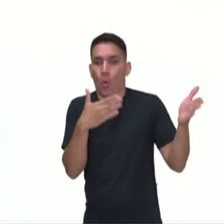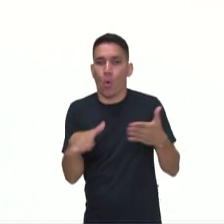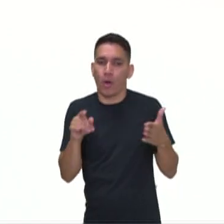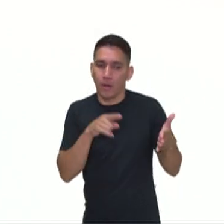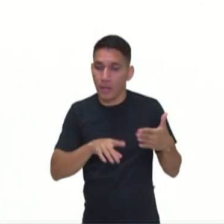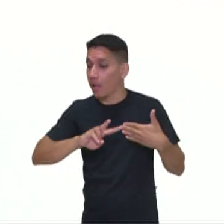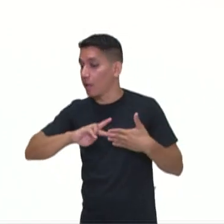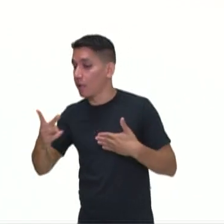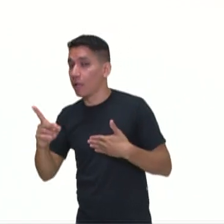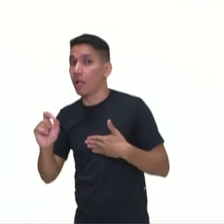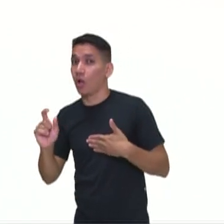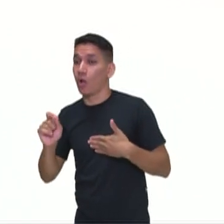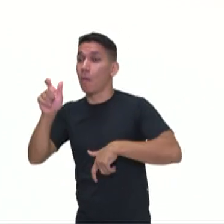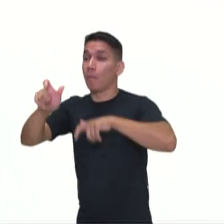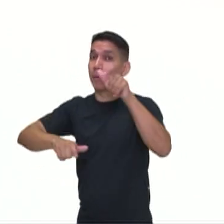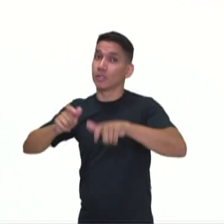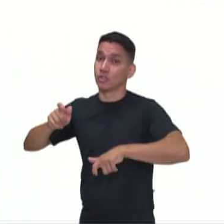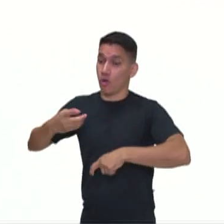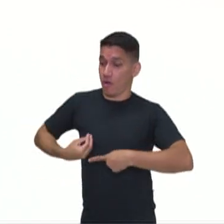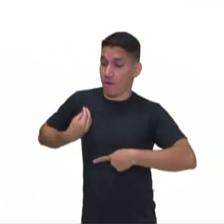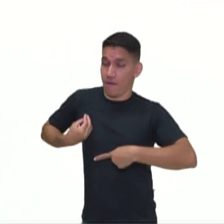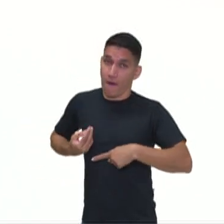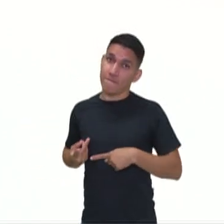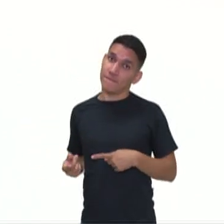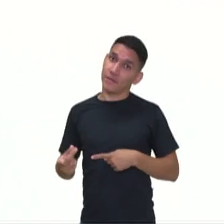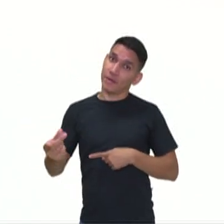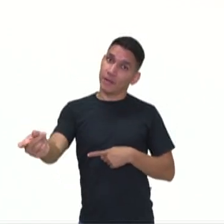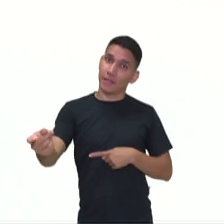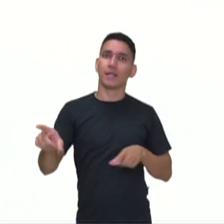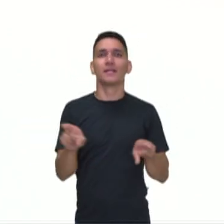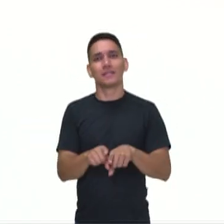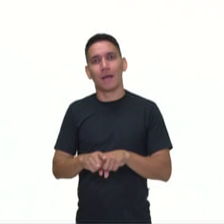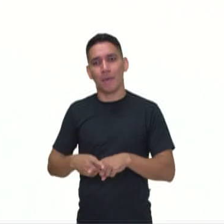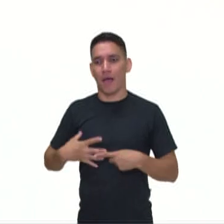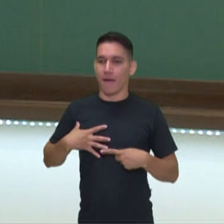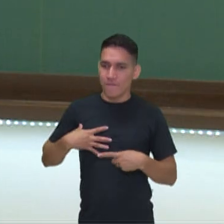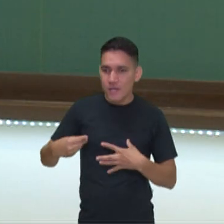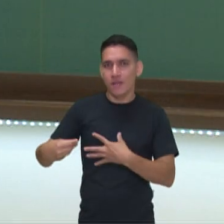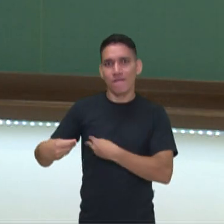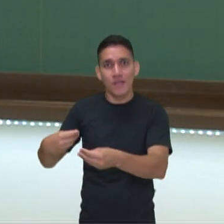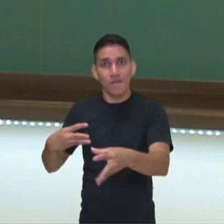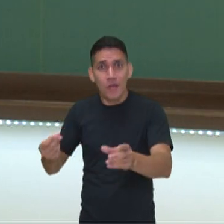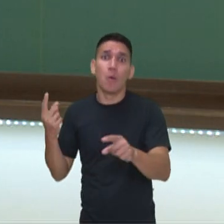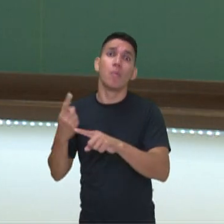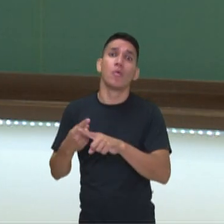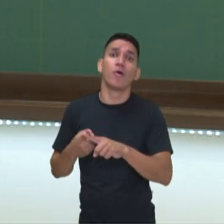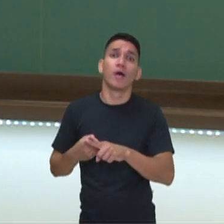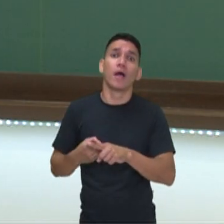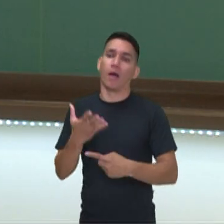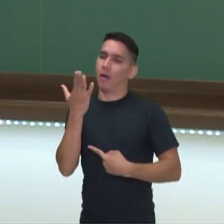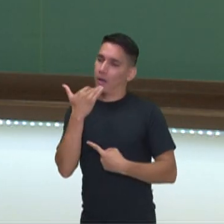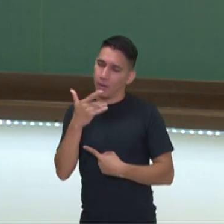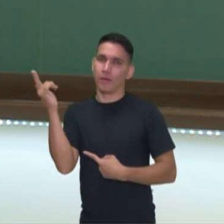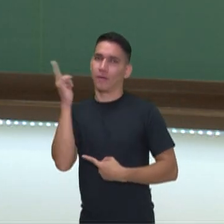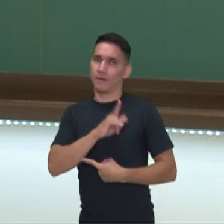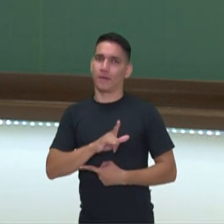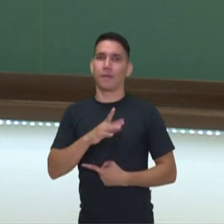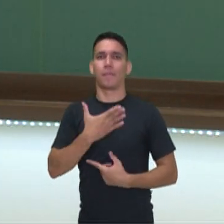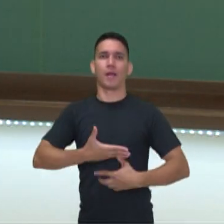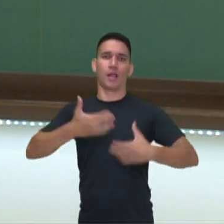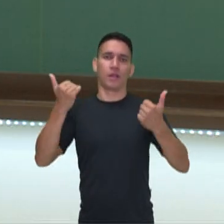o resultado? Pessoas vivendo mais, pessoas tendo mais filhos porque tem alimento disponível. Consequência